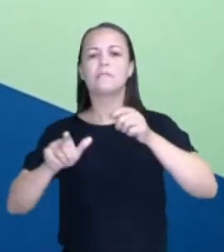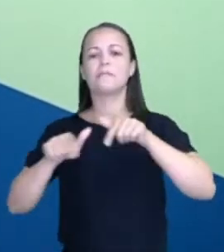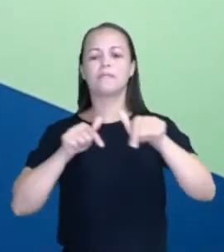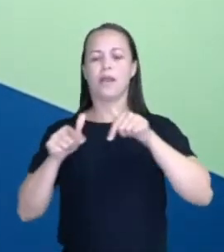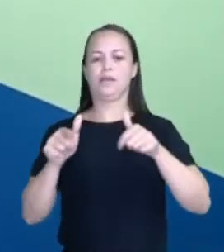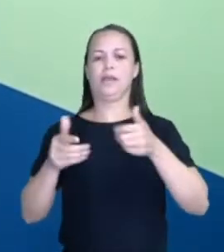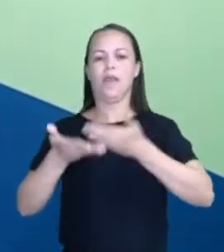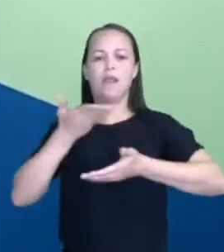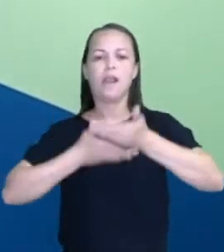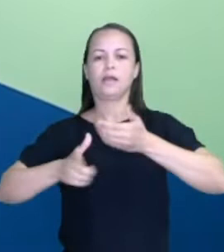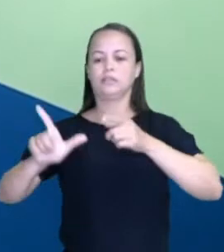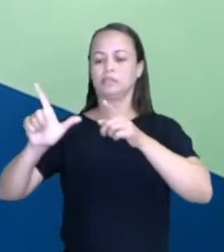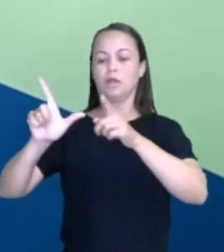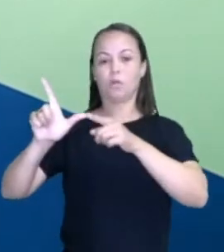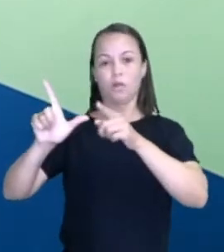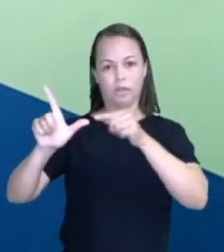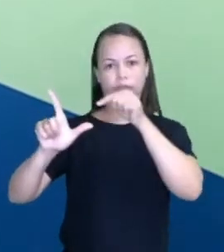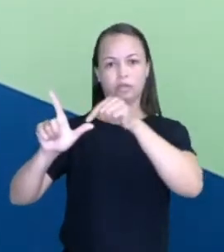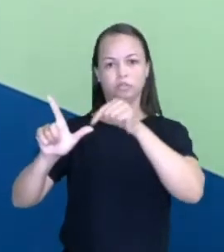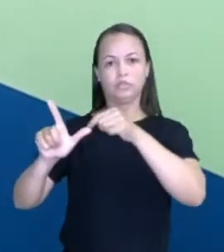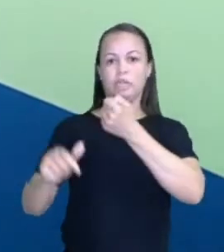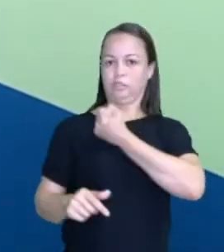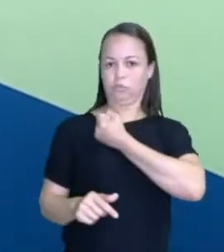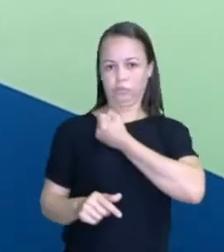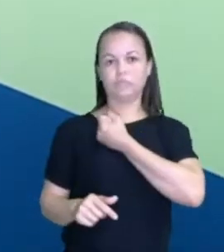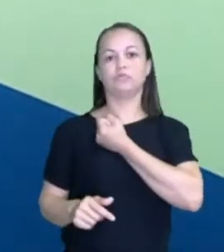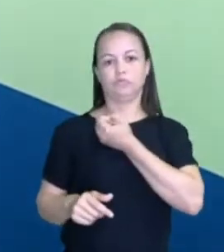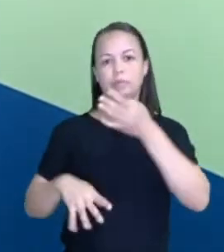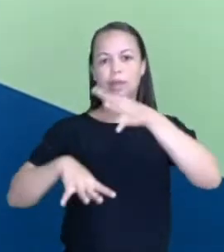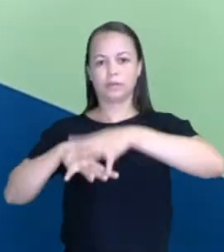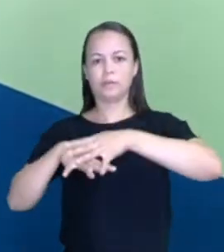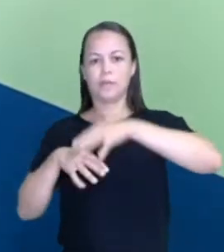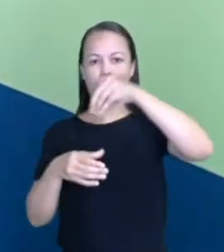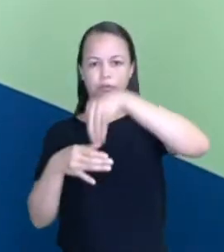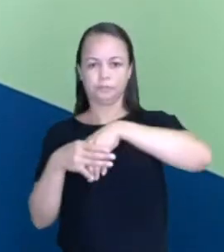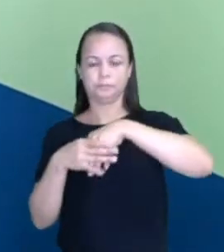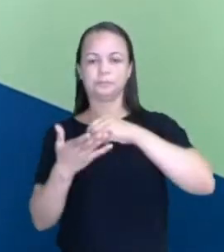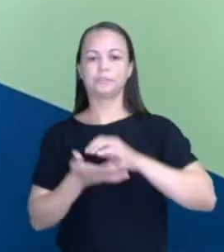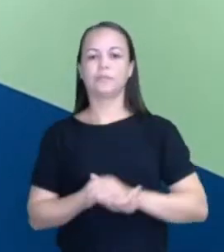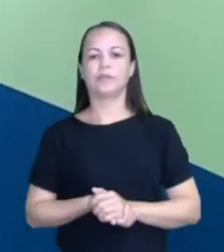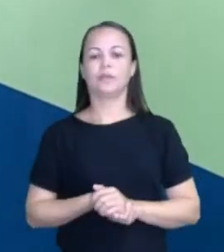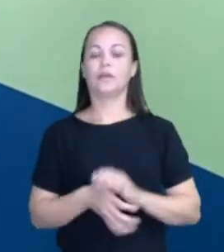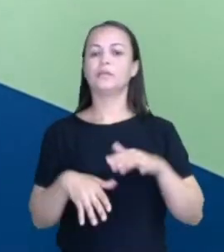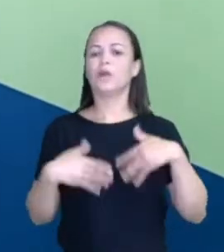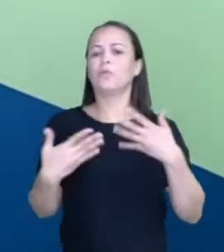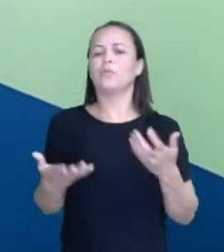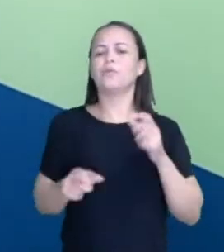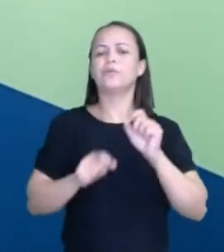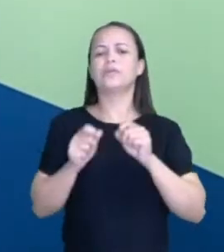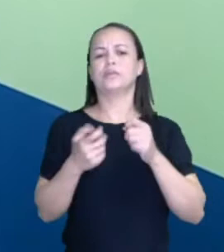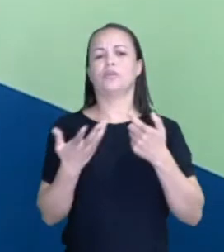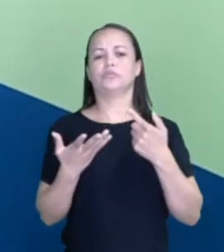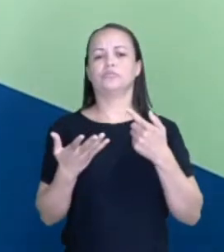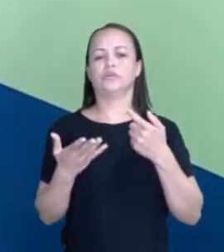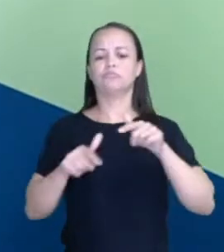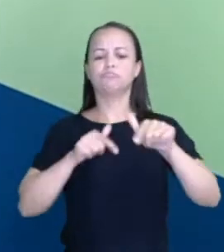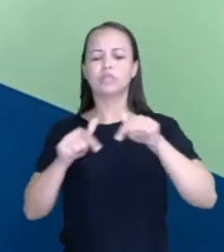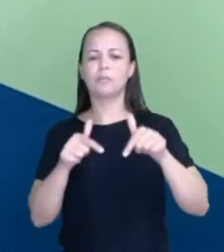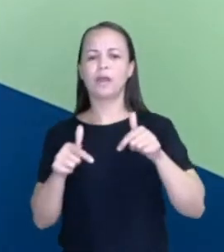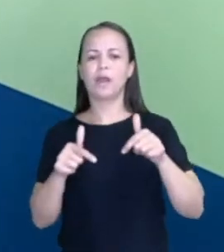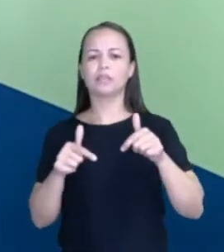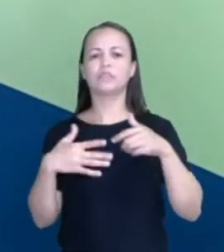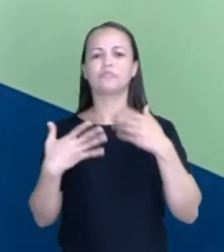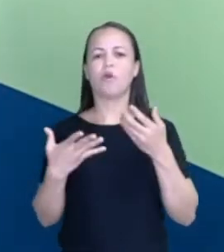letras, tá certo? Só que, dentro desse contexto, o que é que a gente vai trabalhar de forma específica?